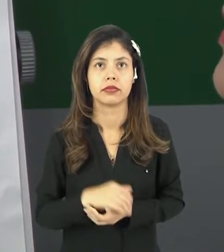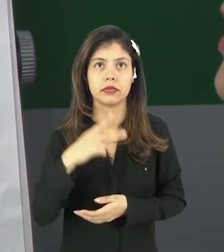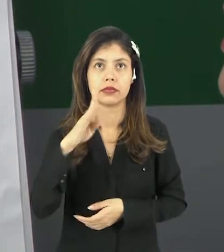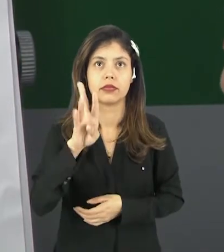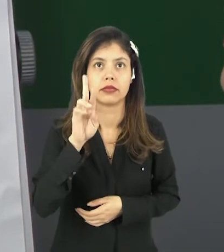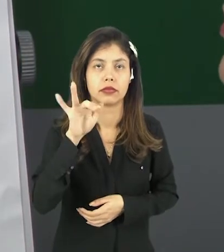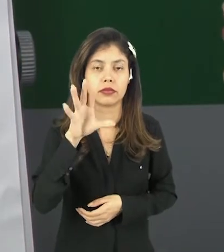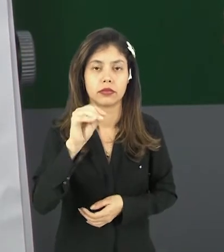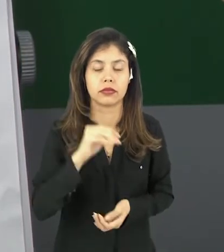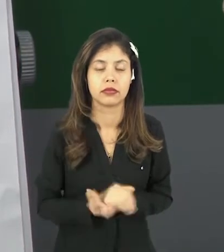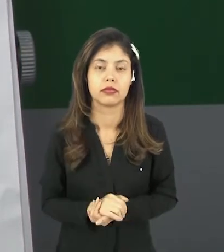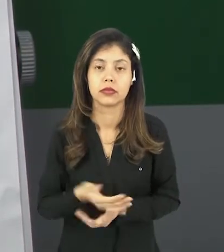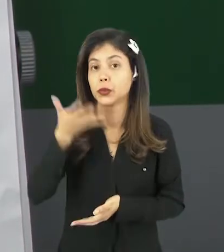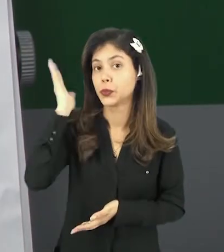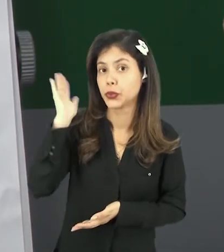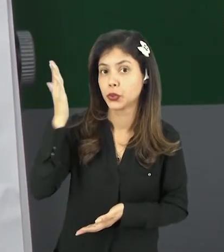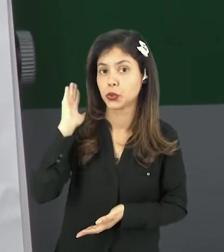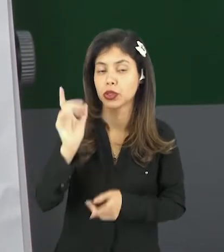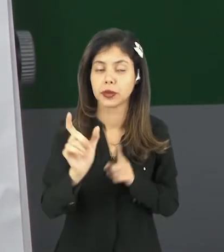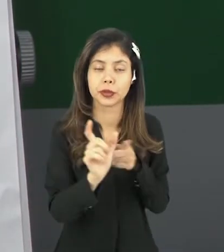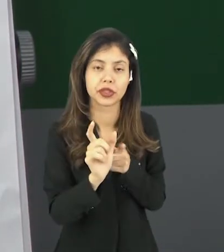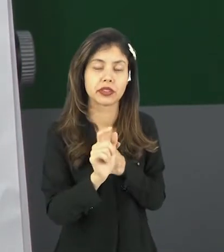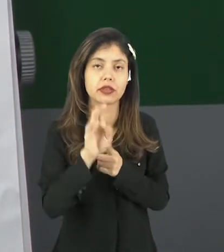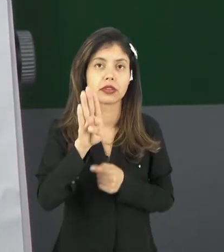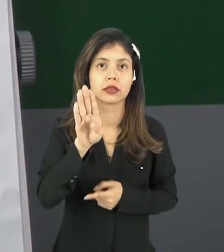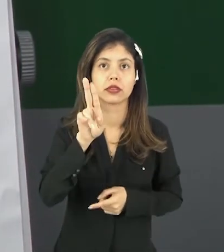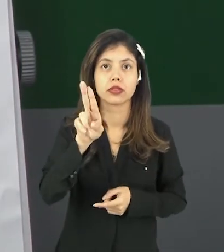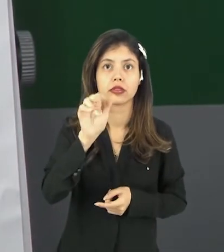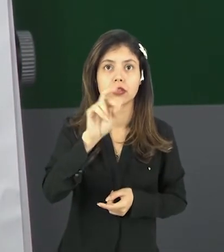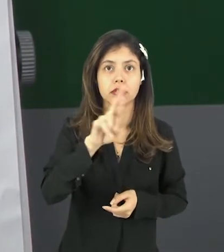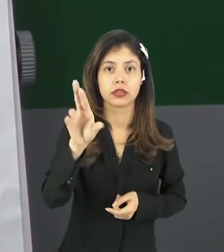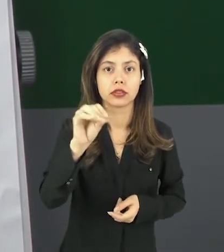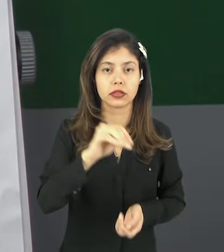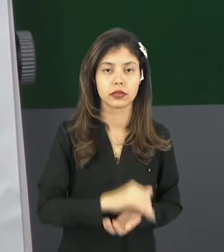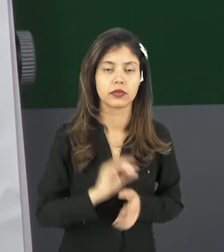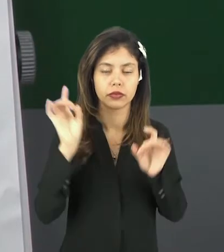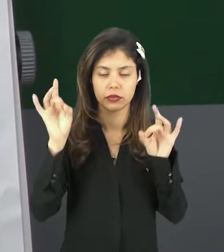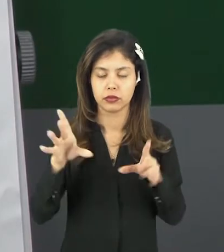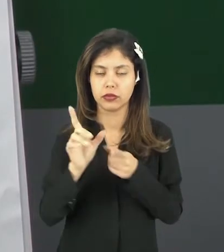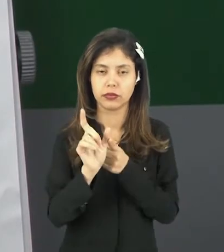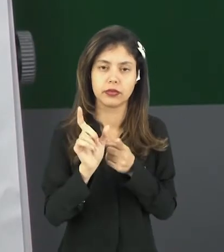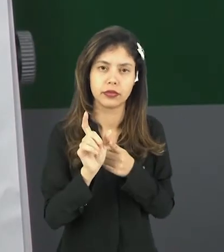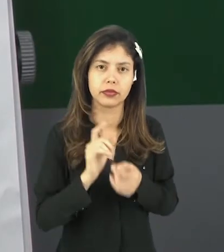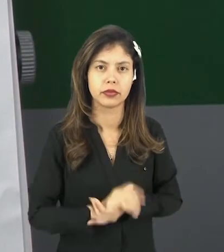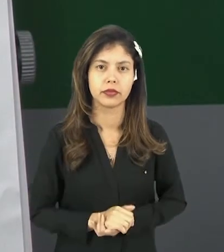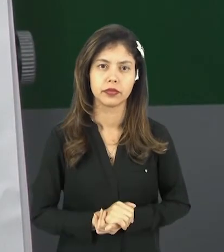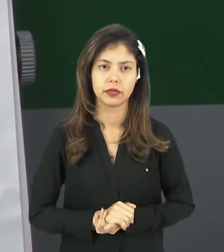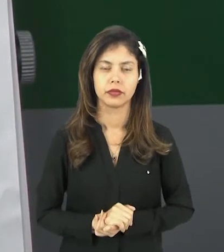branco. E burro é a última aqui, ó. Ok?